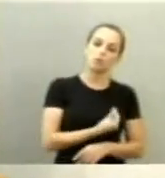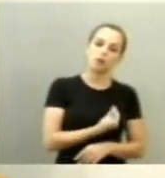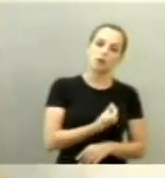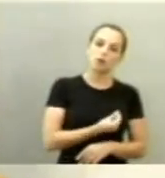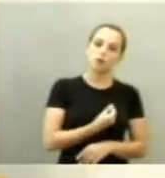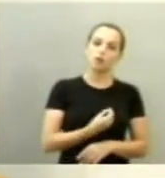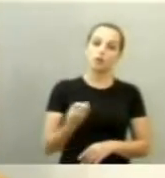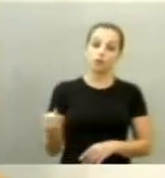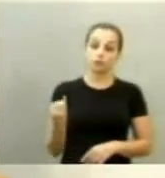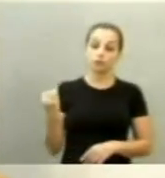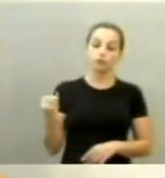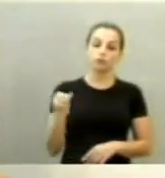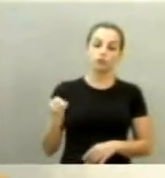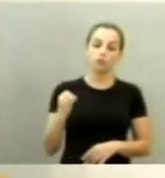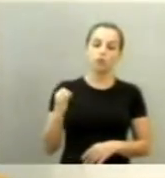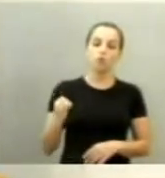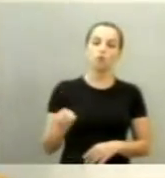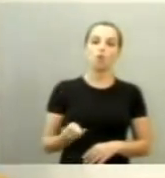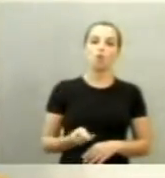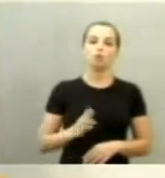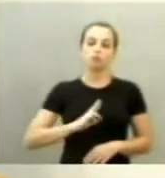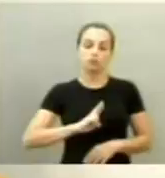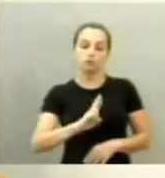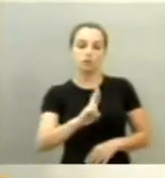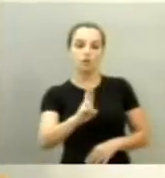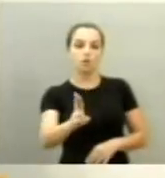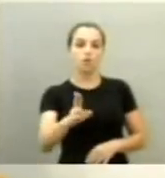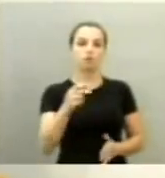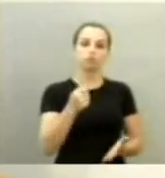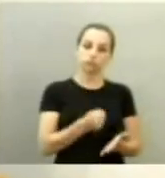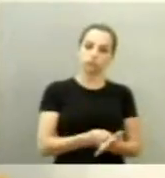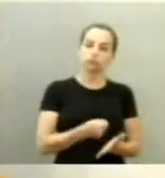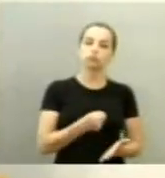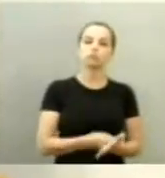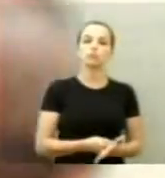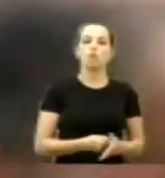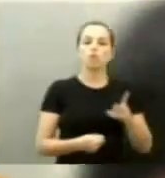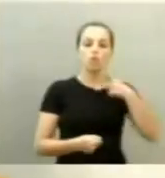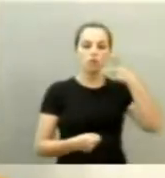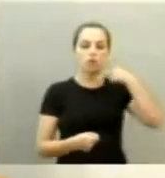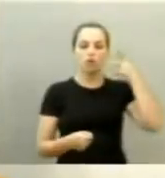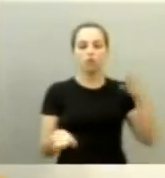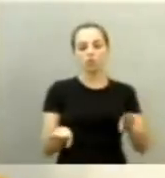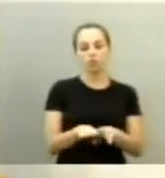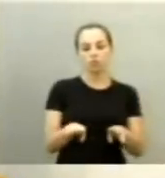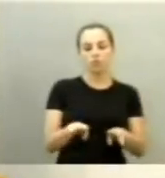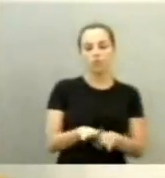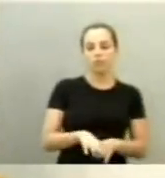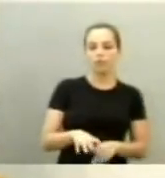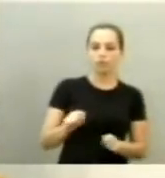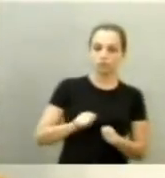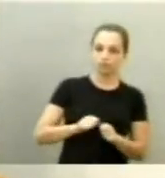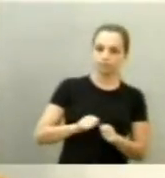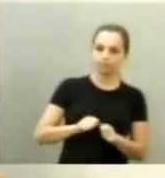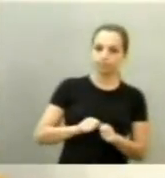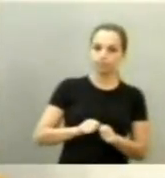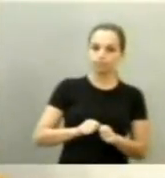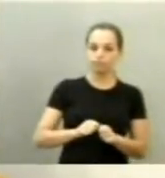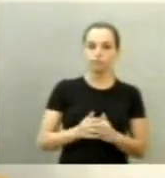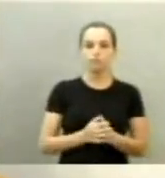representativas de uma maneira bem decisiva, né, assim como os vereadores também o fizeram, dando a sua